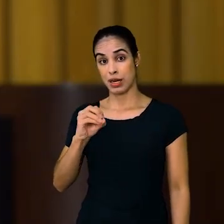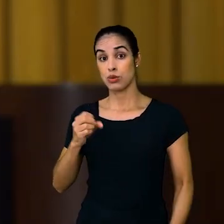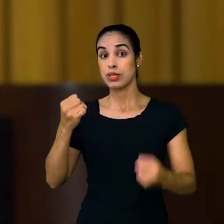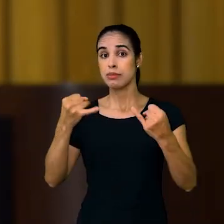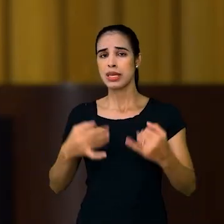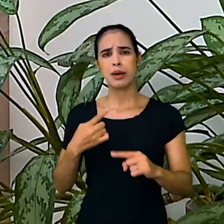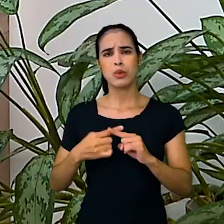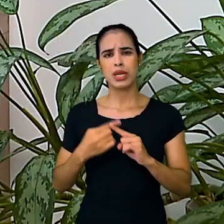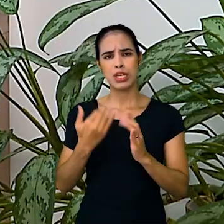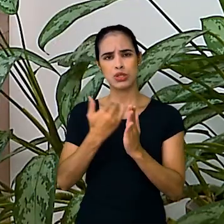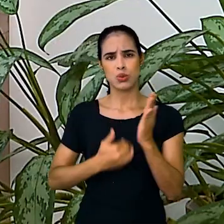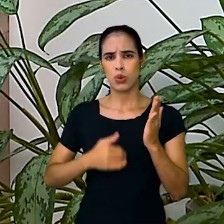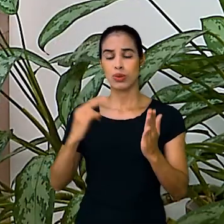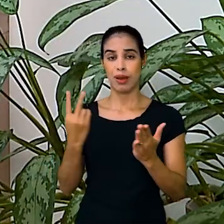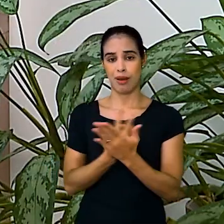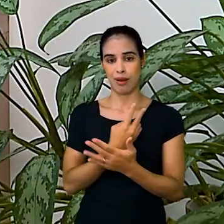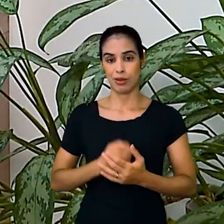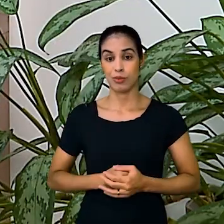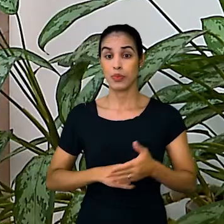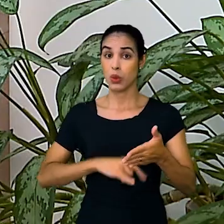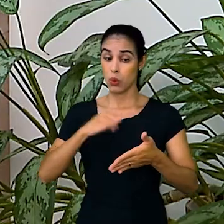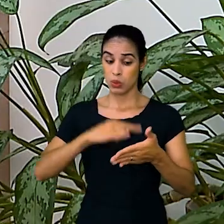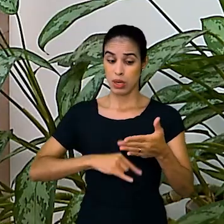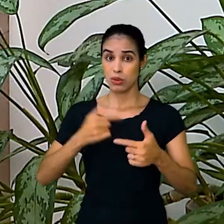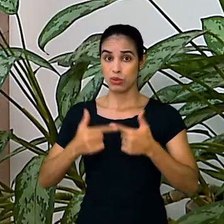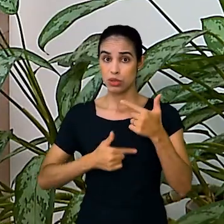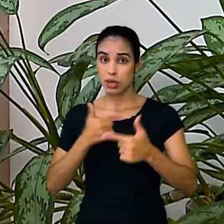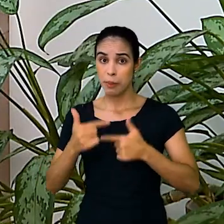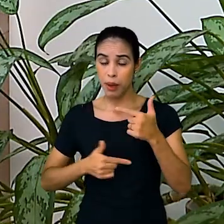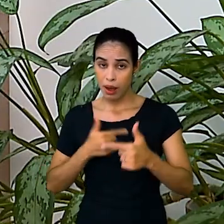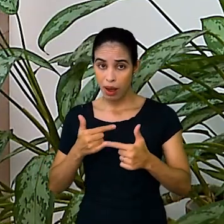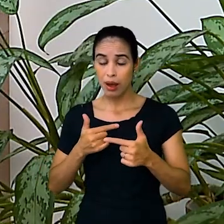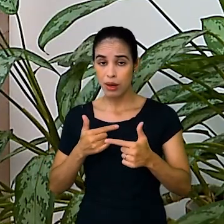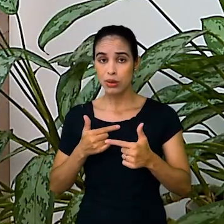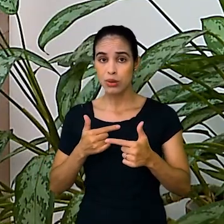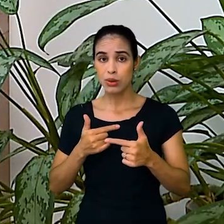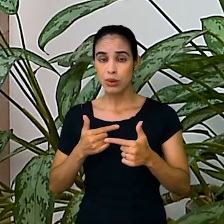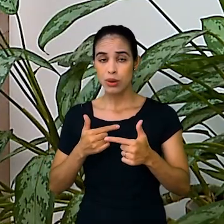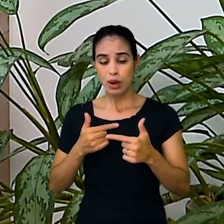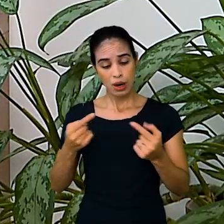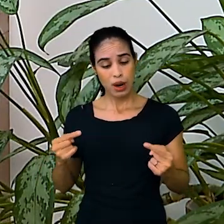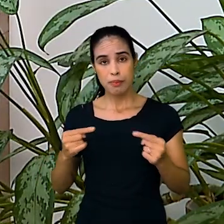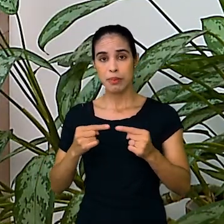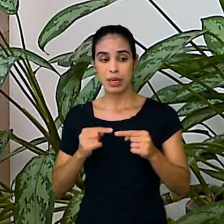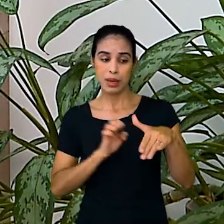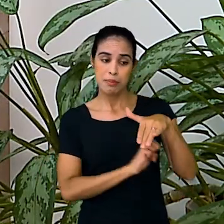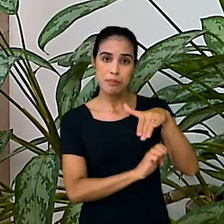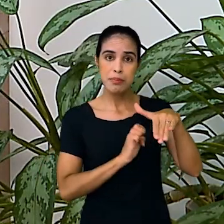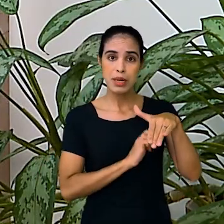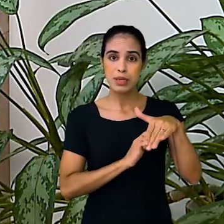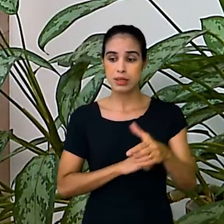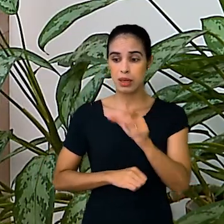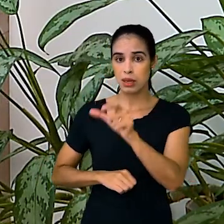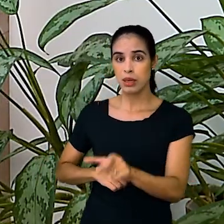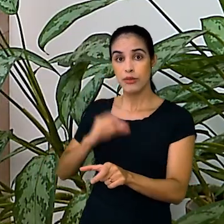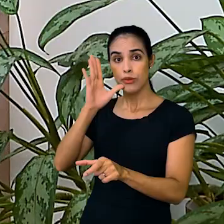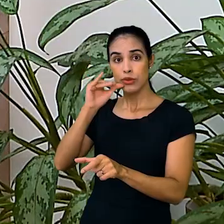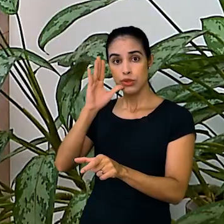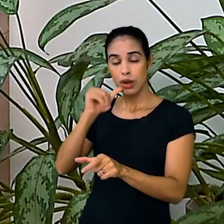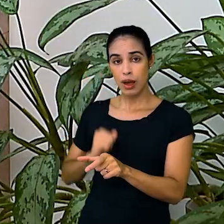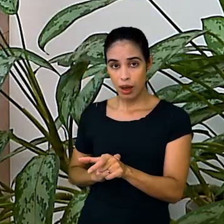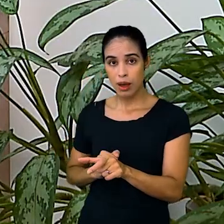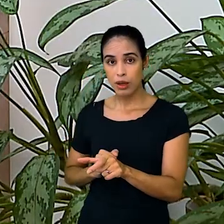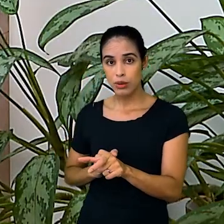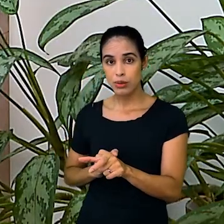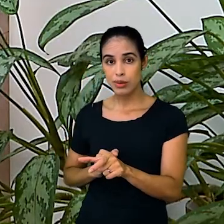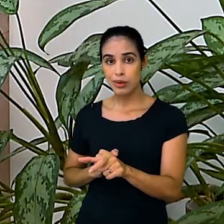desconto é ilegal. O contrato de trabalho é um ajuste de vontade, envolvendo o trabalhador e a empresa, que